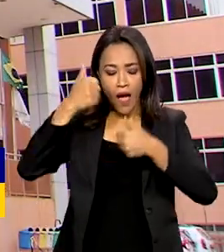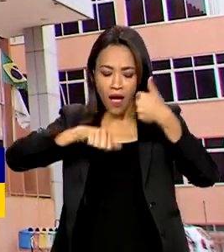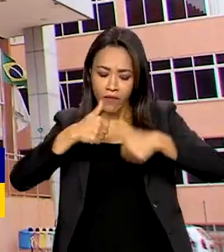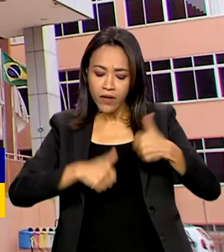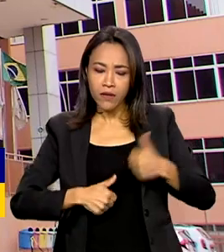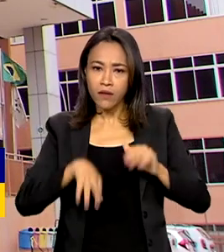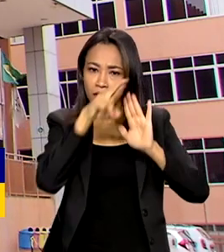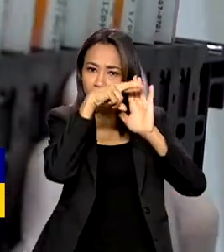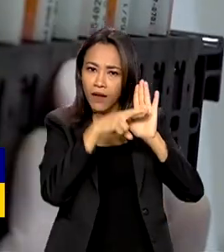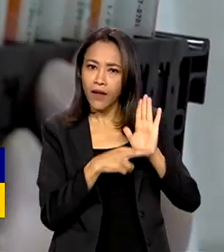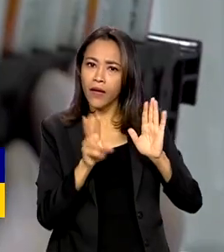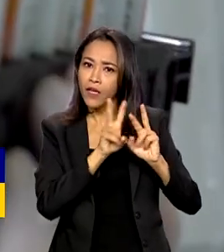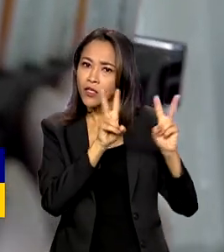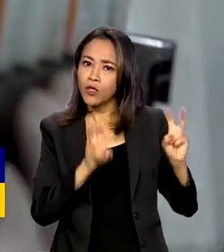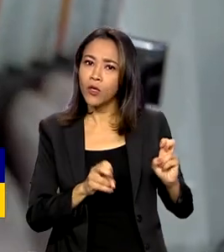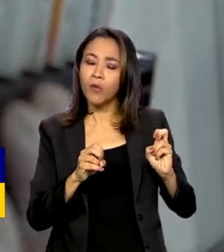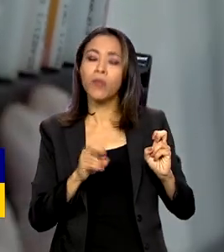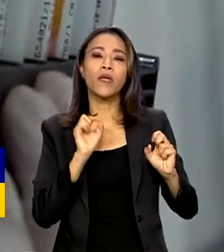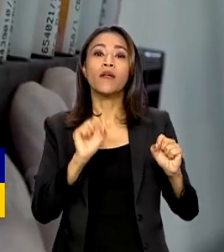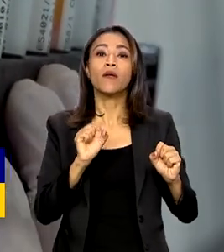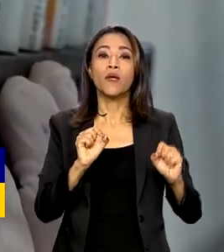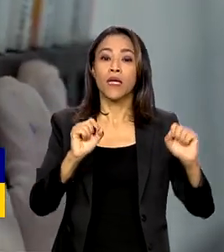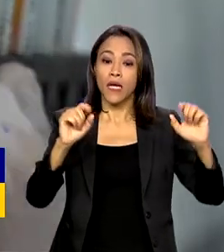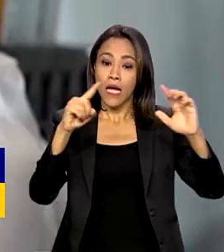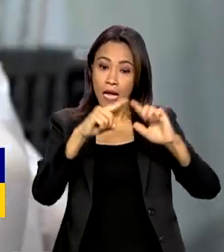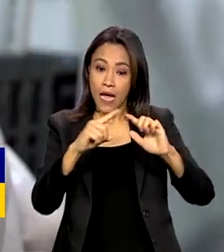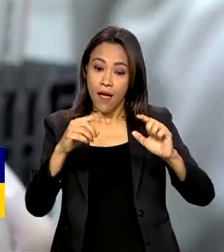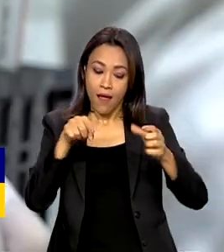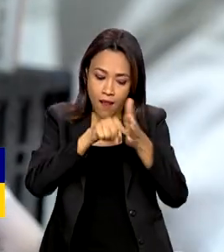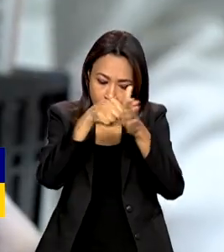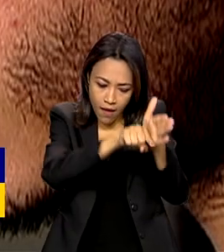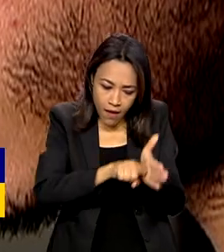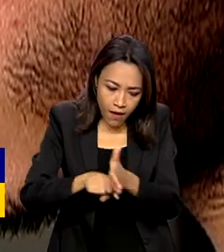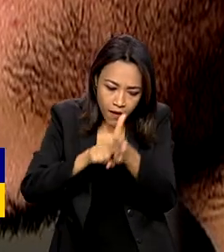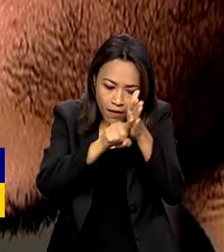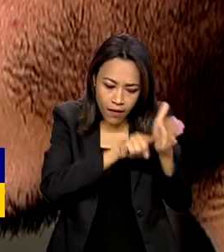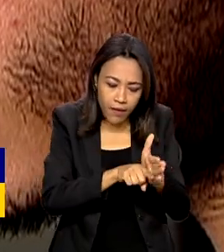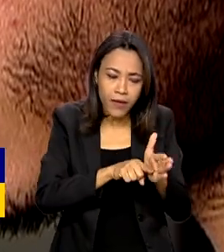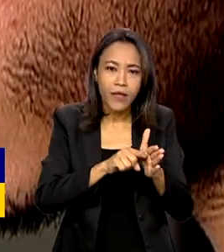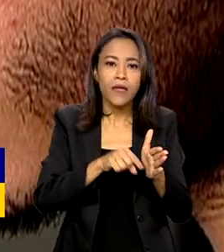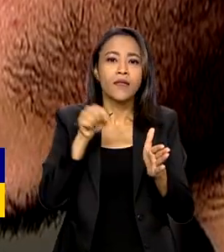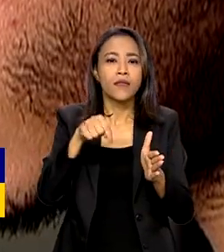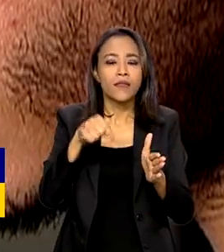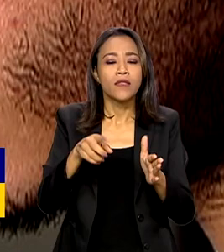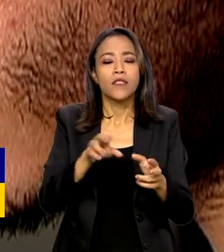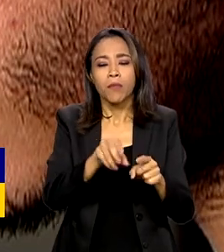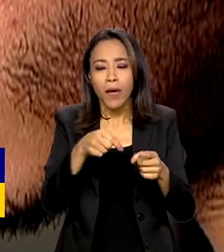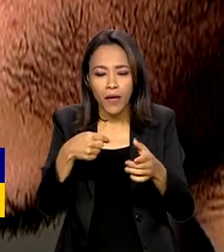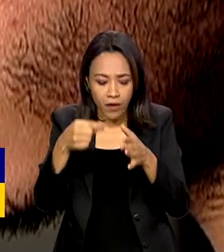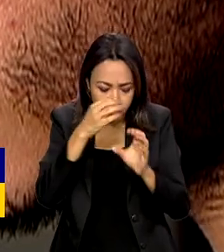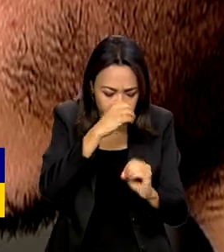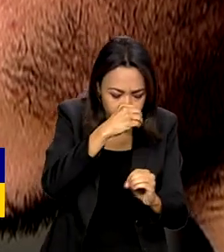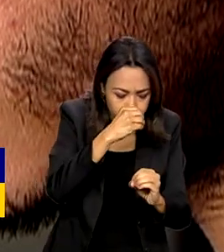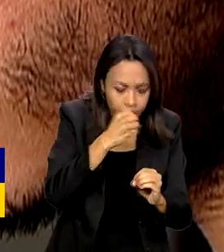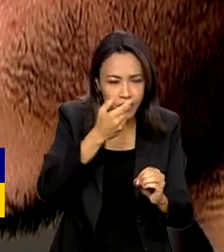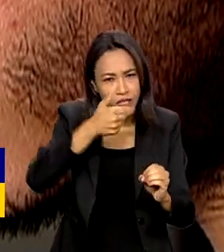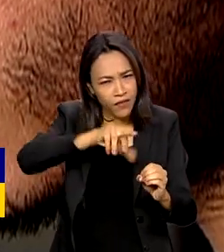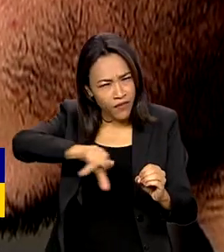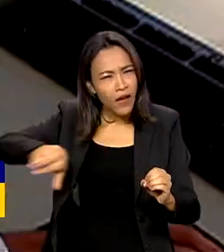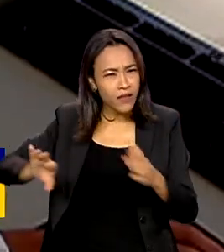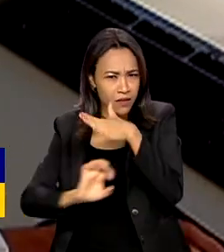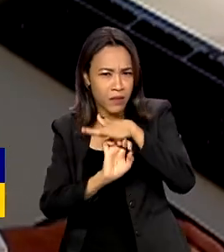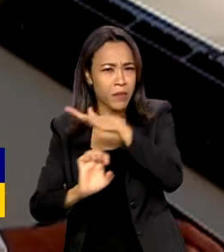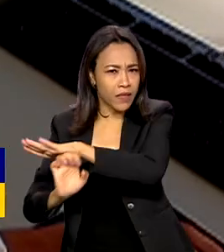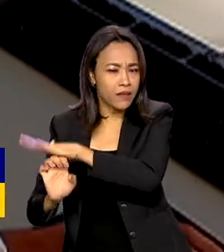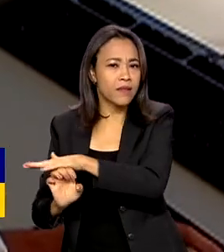trata dos requisitos para o funcionamento de Laboratórios clínicos de laboratórios de anatomia patológica e de outras empresas